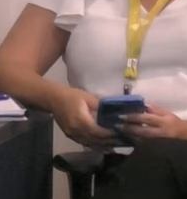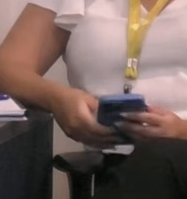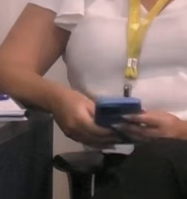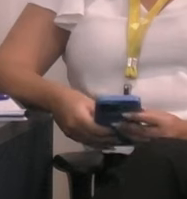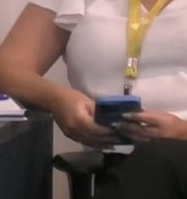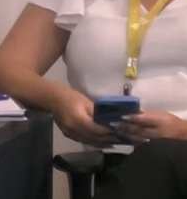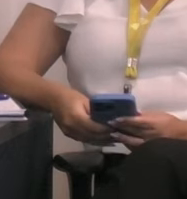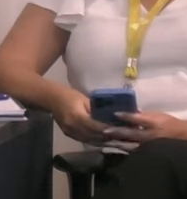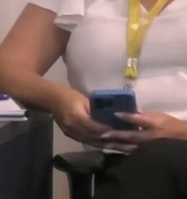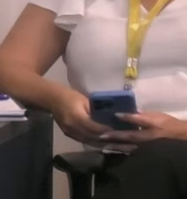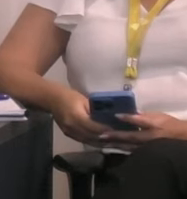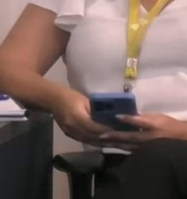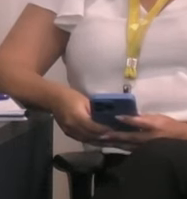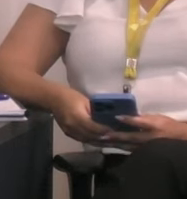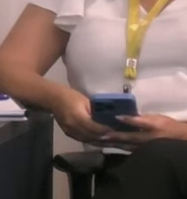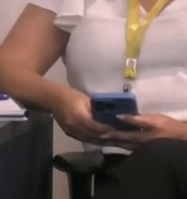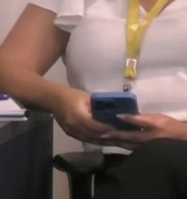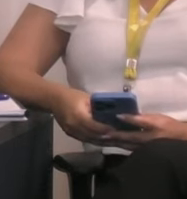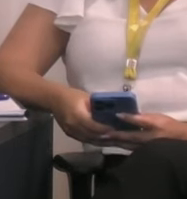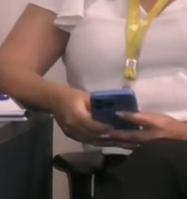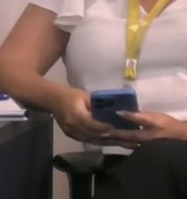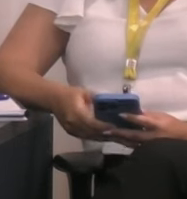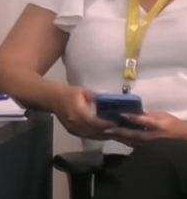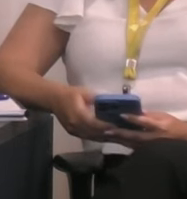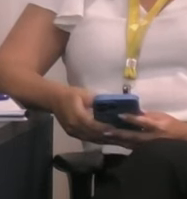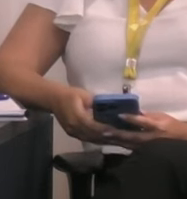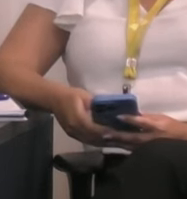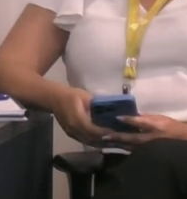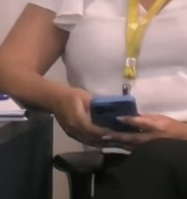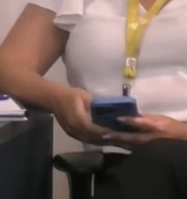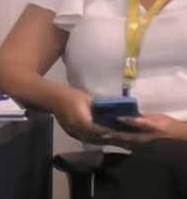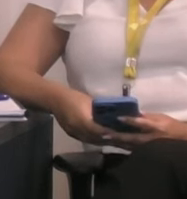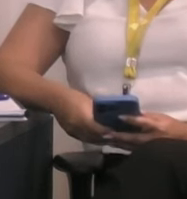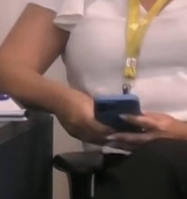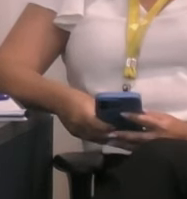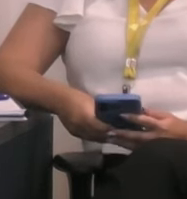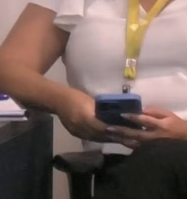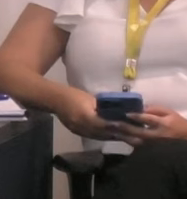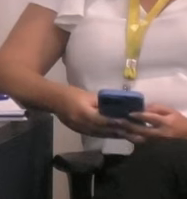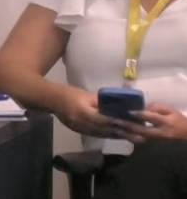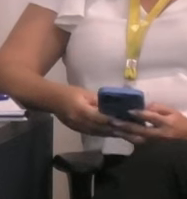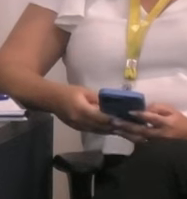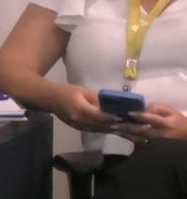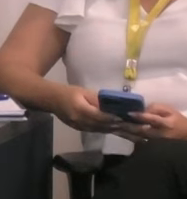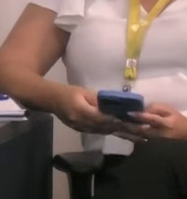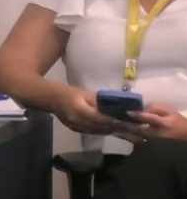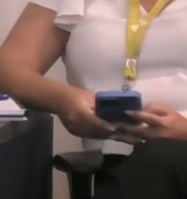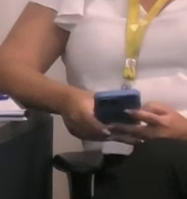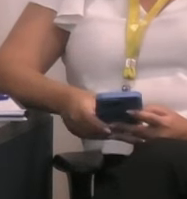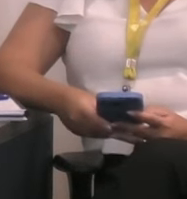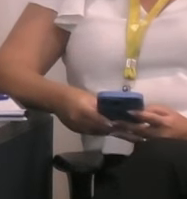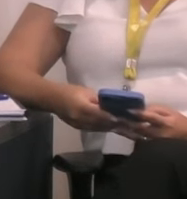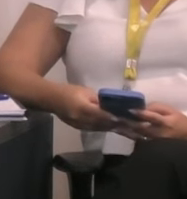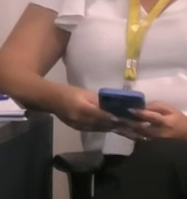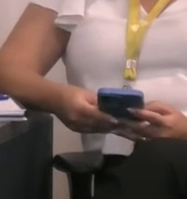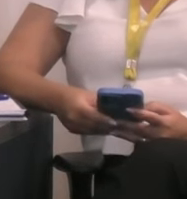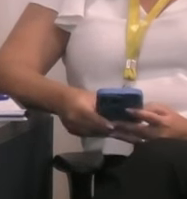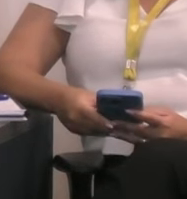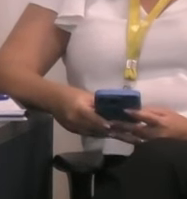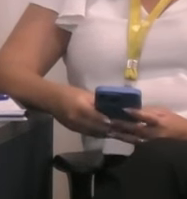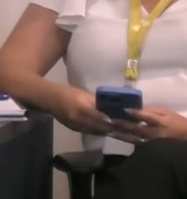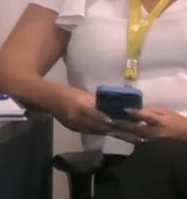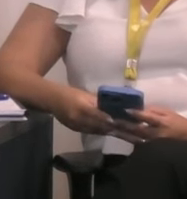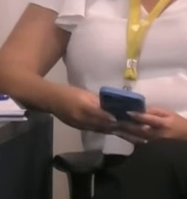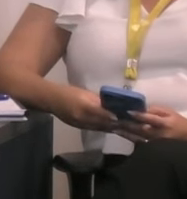pagar pela água e pela luz, e acabou o dinheiro. E quando eles pagam pela luz, para